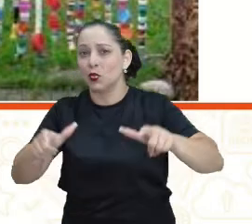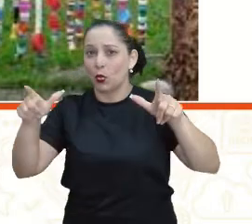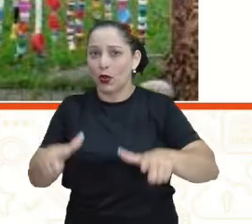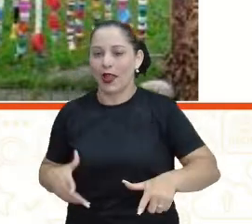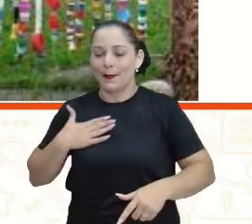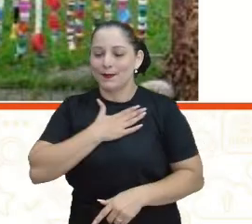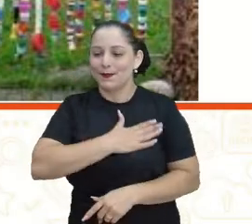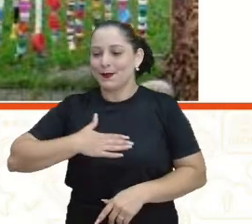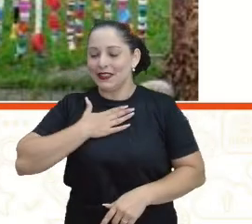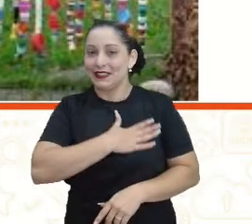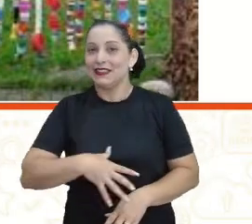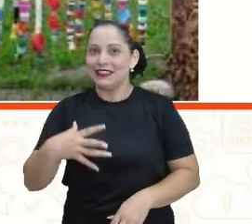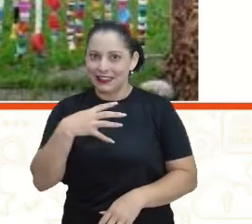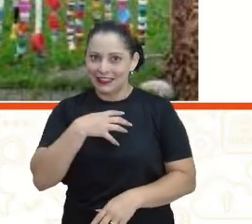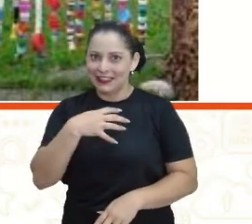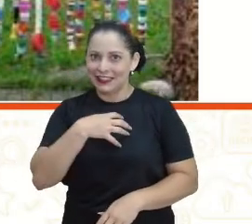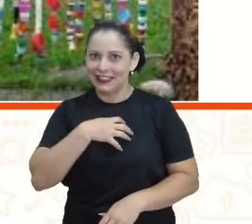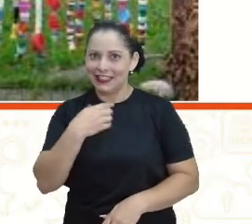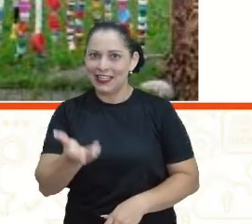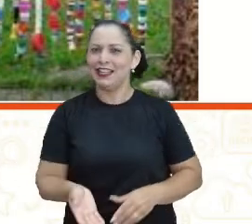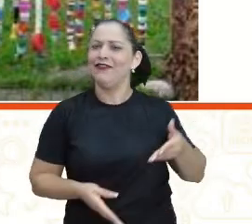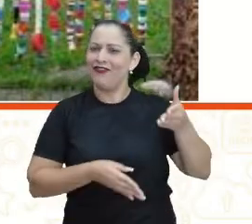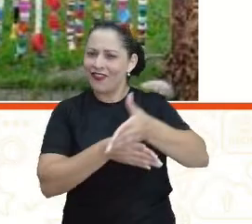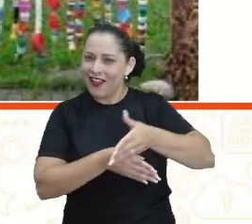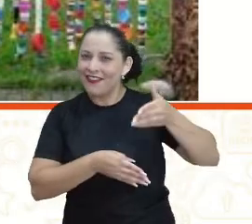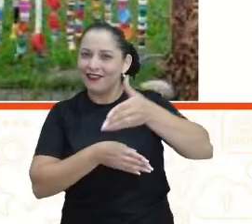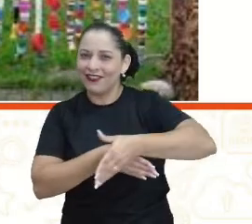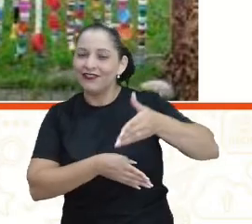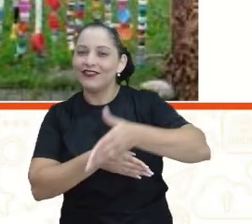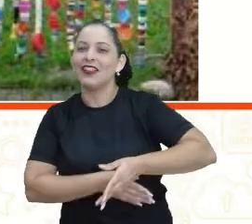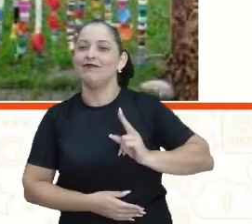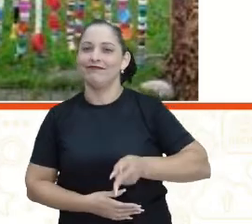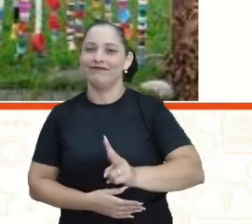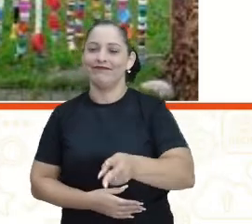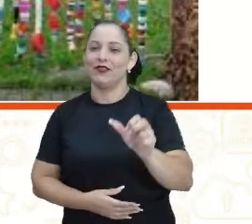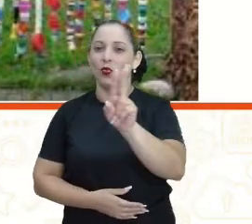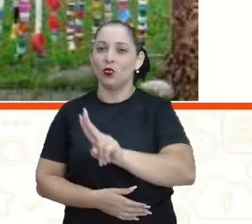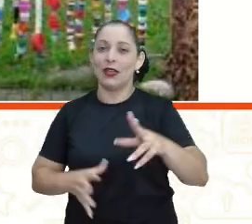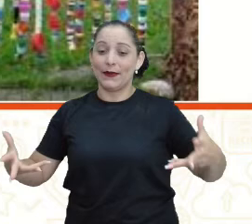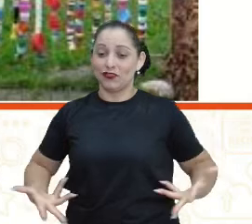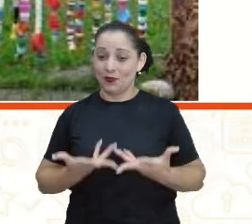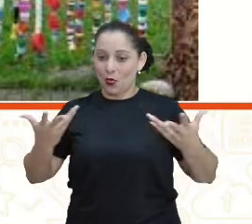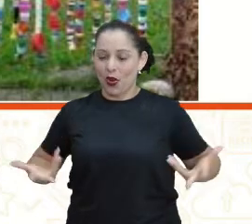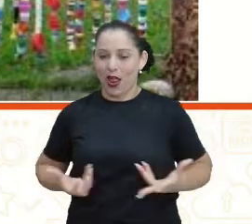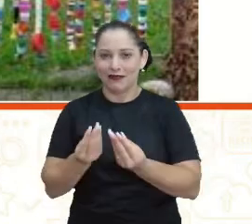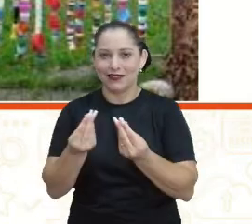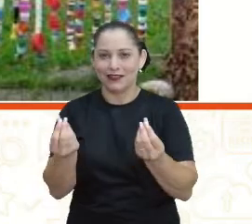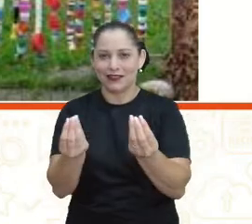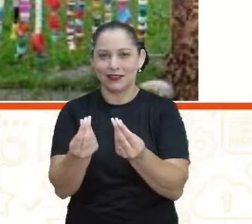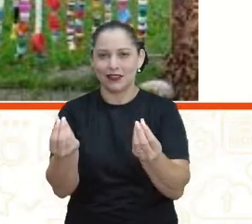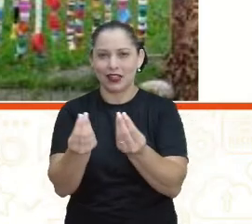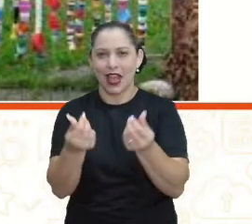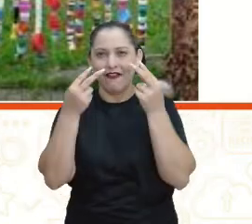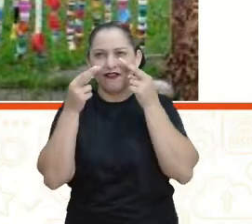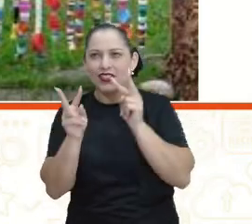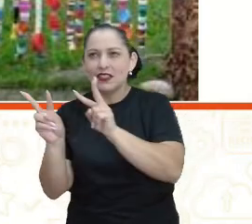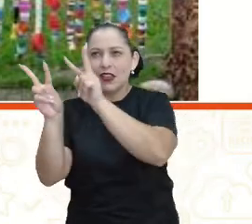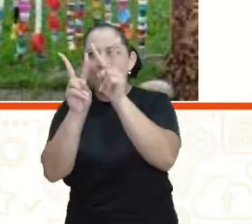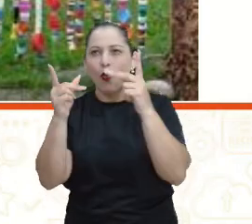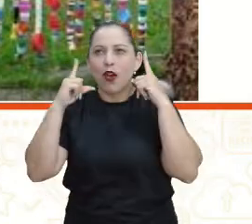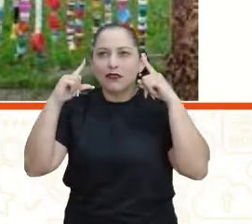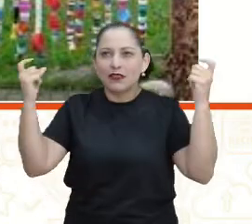muito prazer para ele e ele vai voltar a esse lugar várias vezes. Então, é usado para estimular áreas sensoriais, visão,